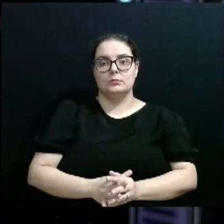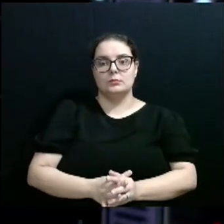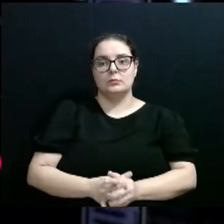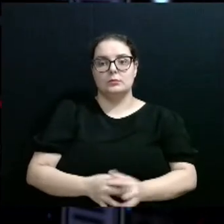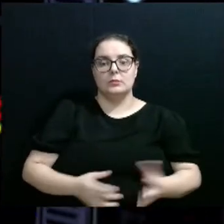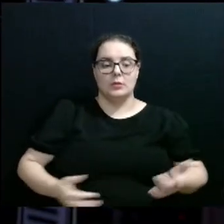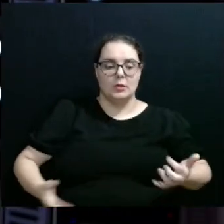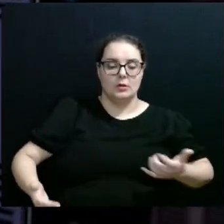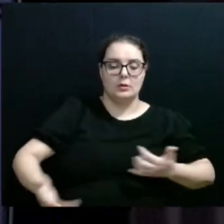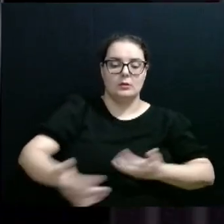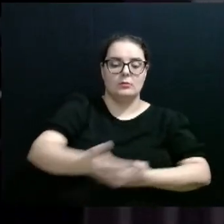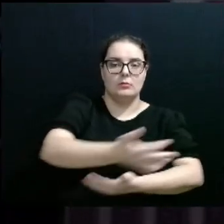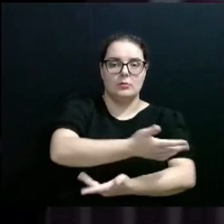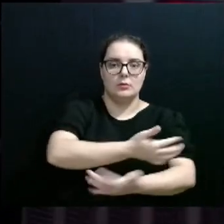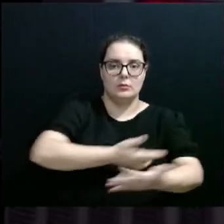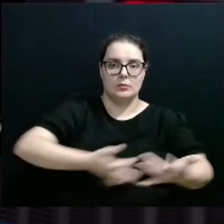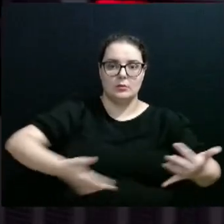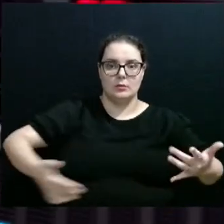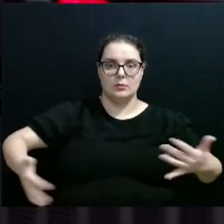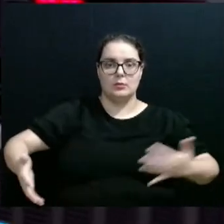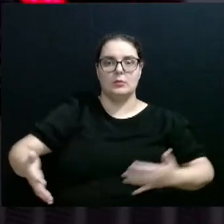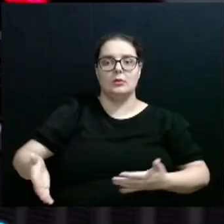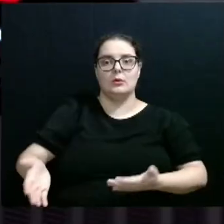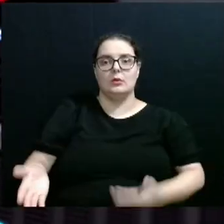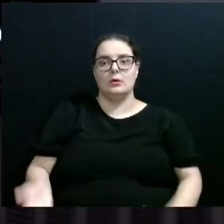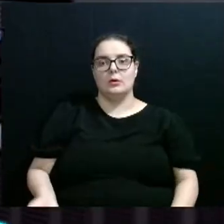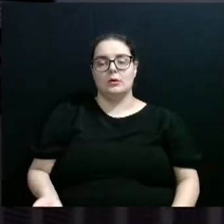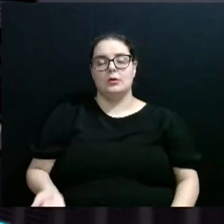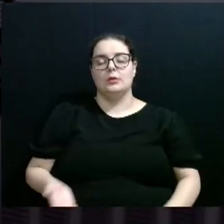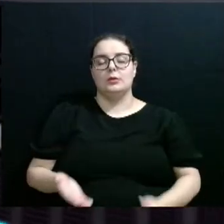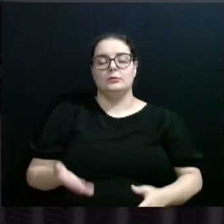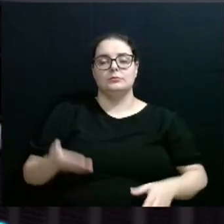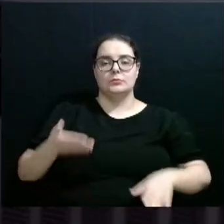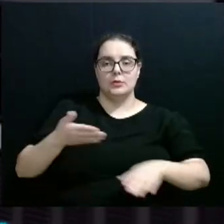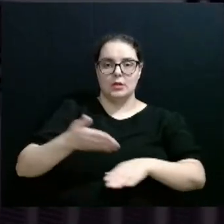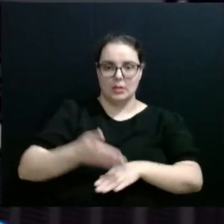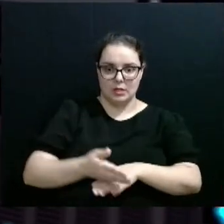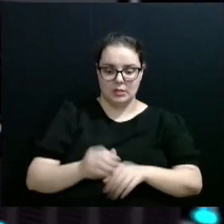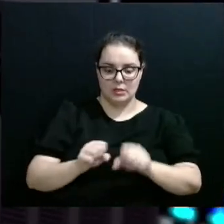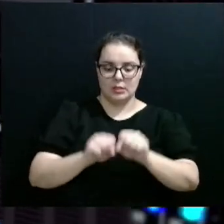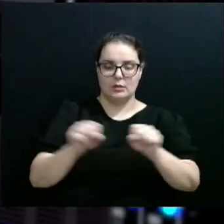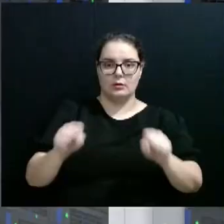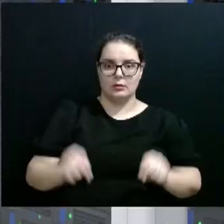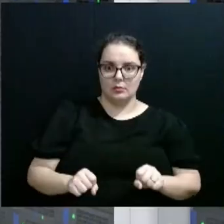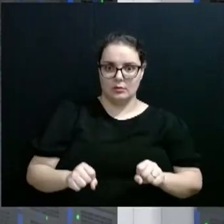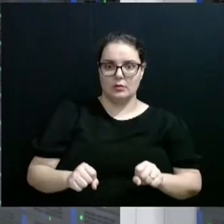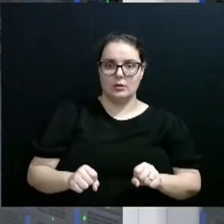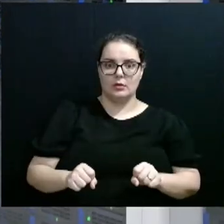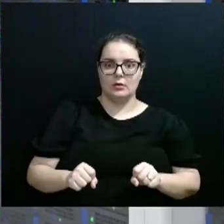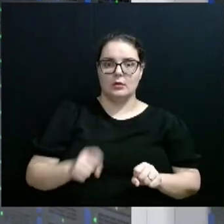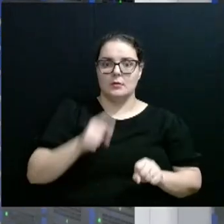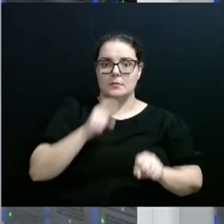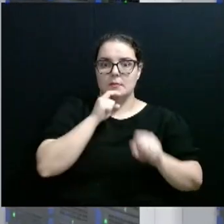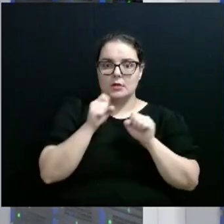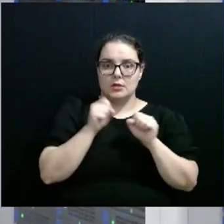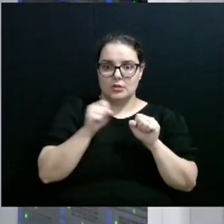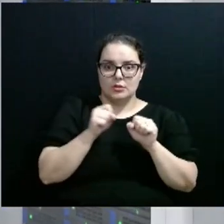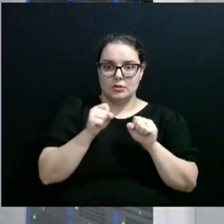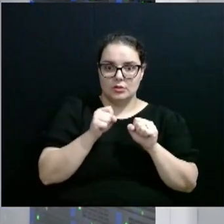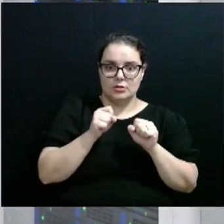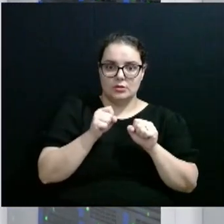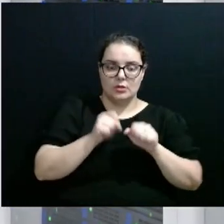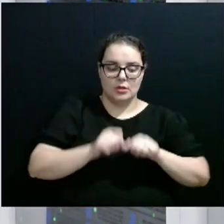máquinas, coleta, ela entra nesse sistema, uma água fria, ela passa por essas